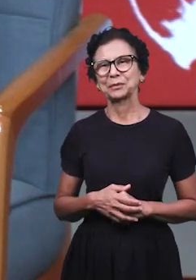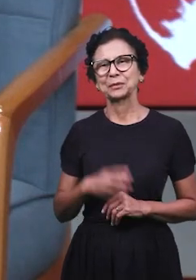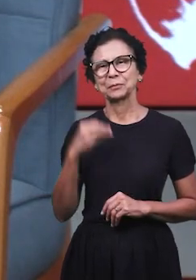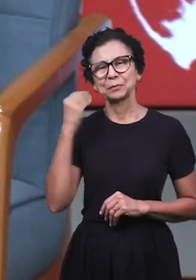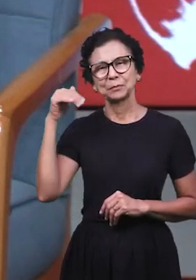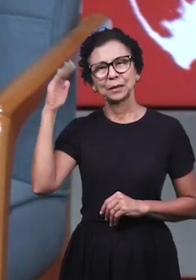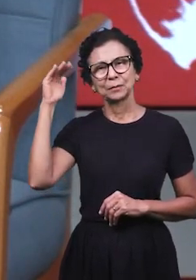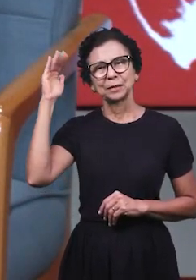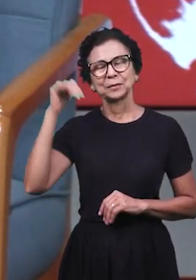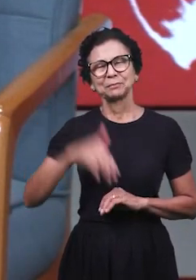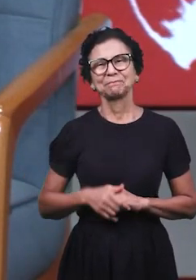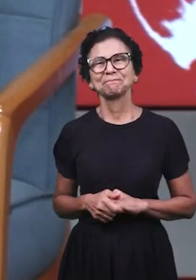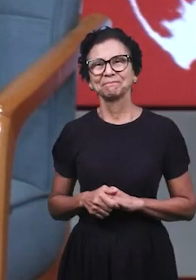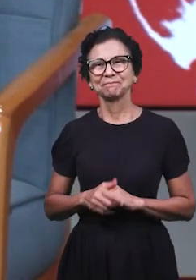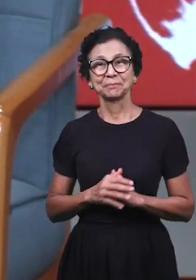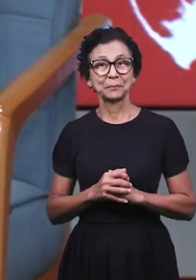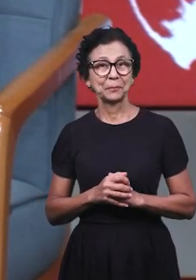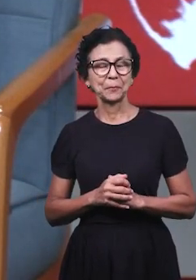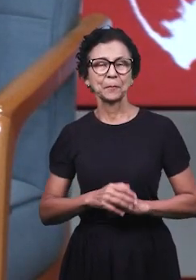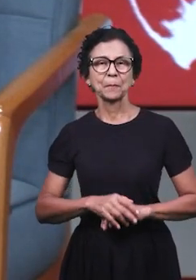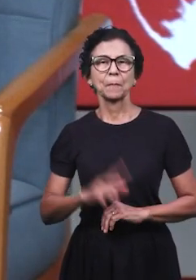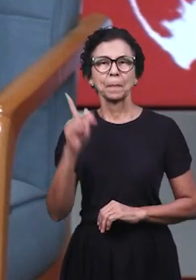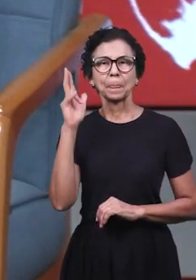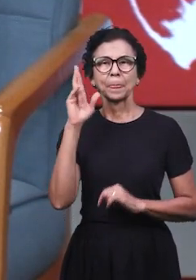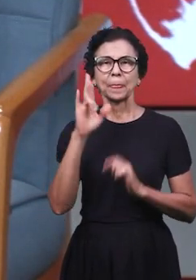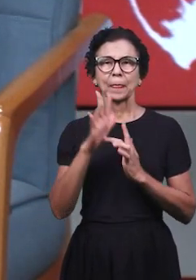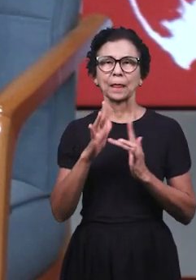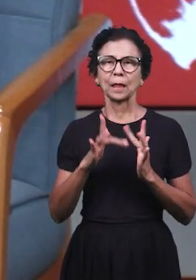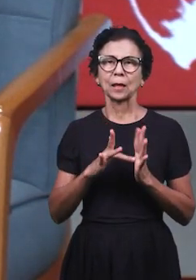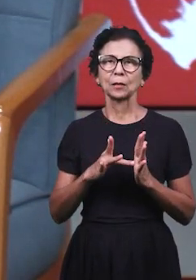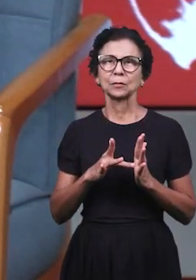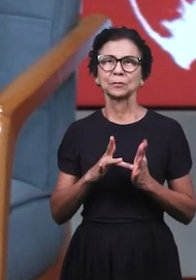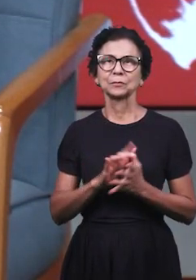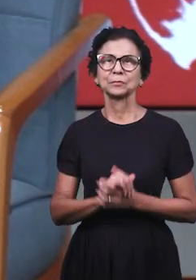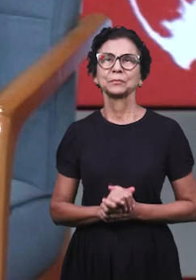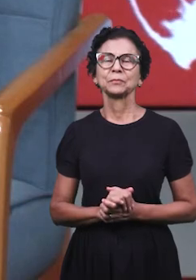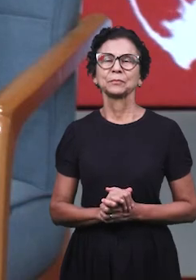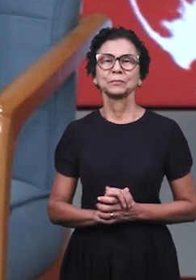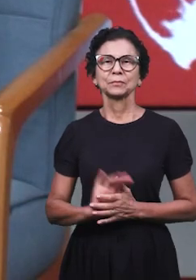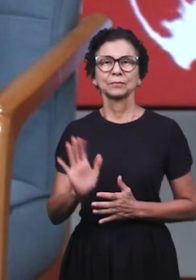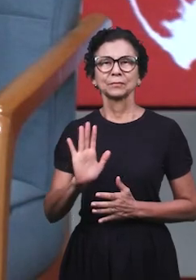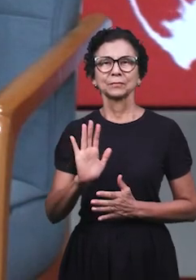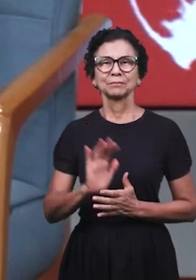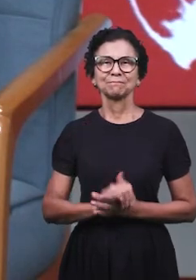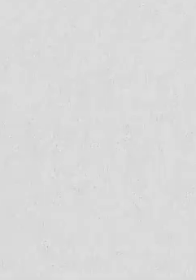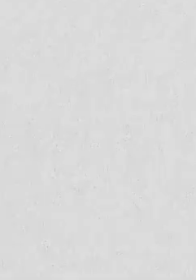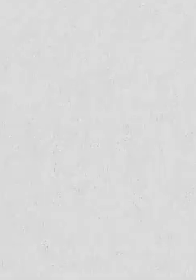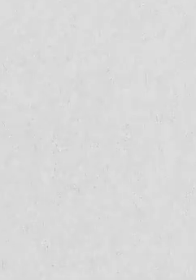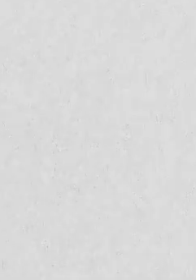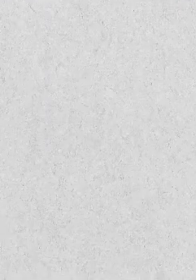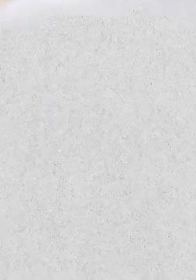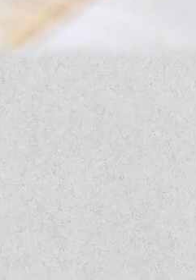experiência com relação a isso. Amém? A paz do Senhor a todos. Até o próximo.